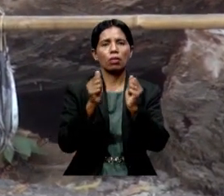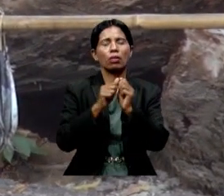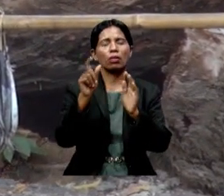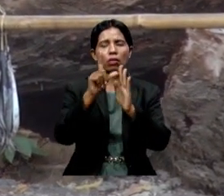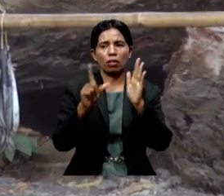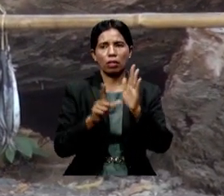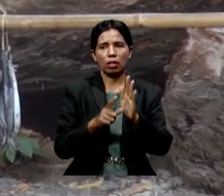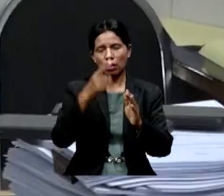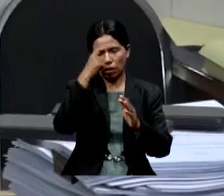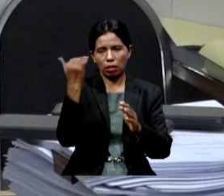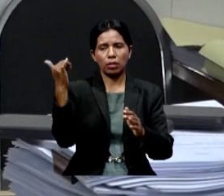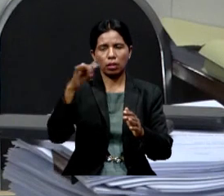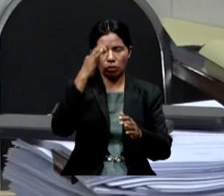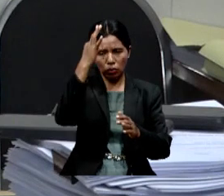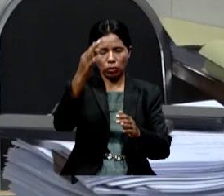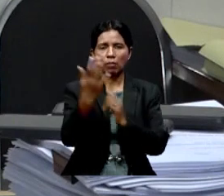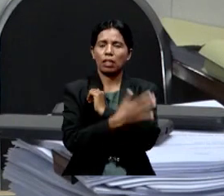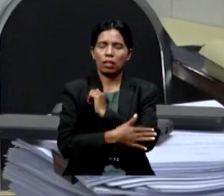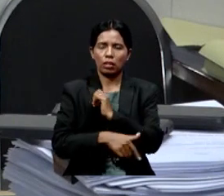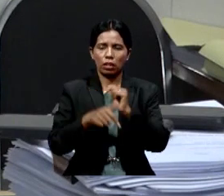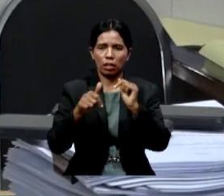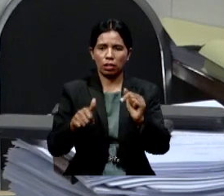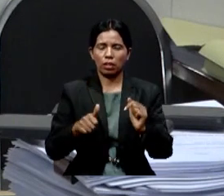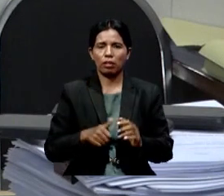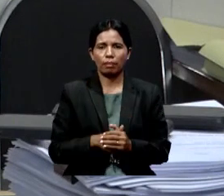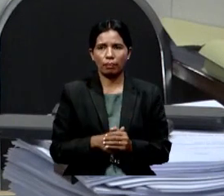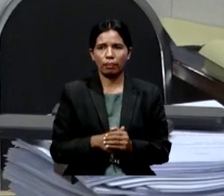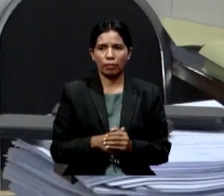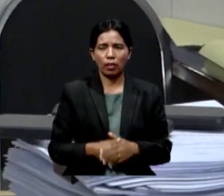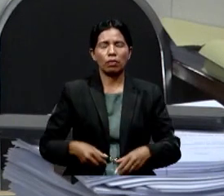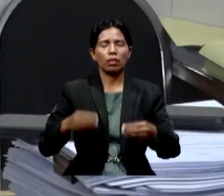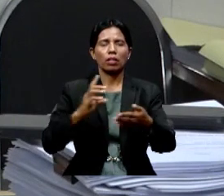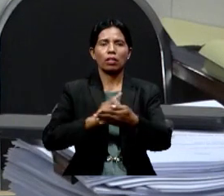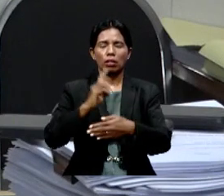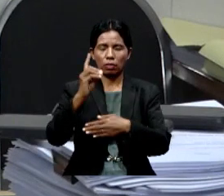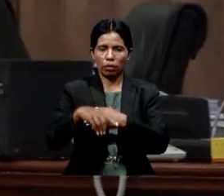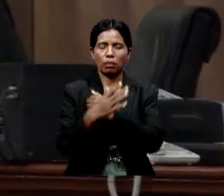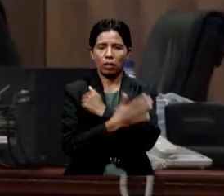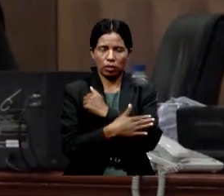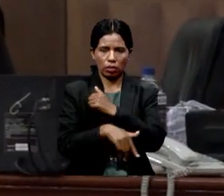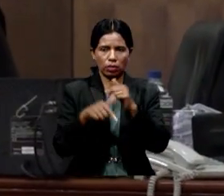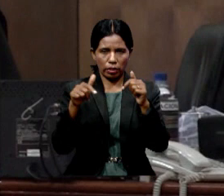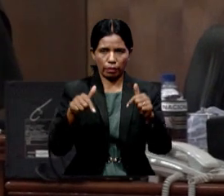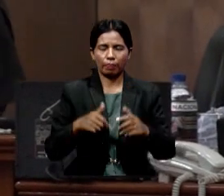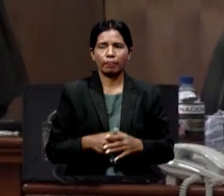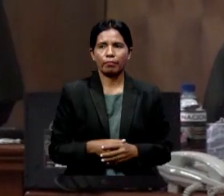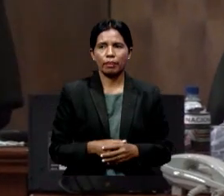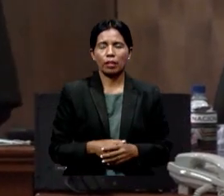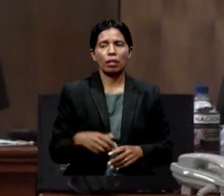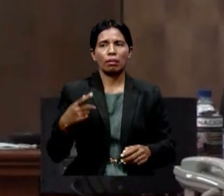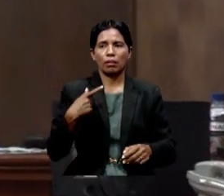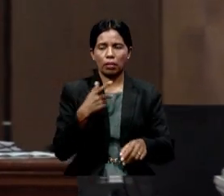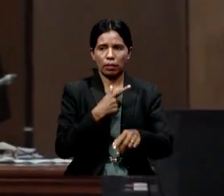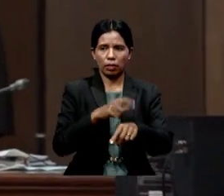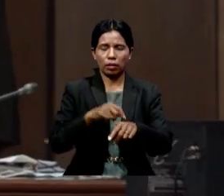maca bambairo futuro ba nação irané hodi atu tan desenvolvimento ba país irané. Antes, né, Parlamento